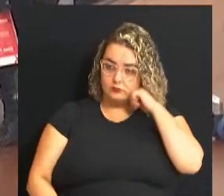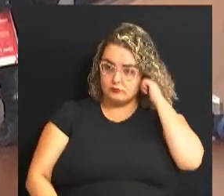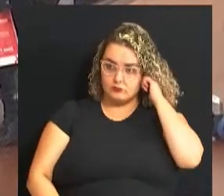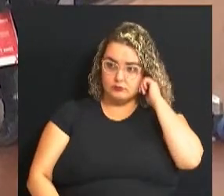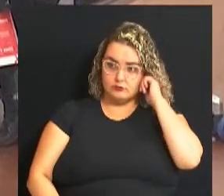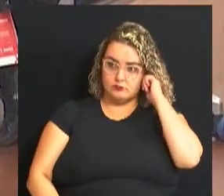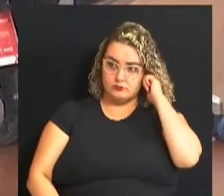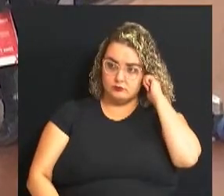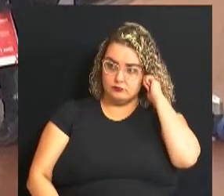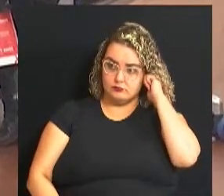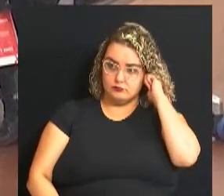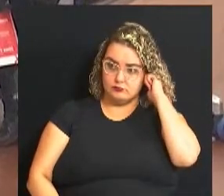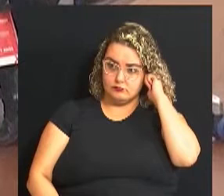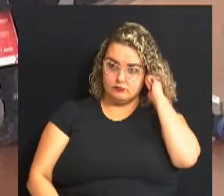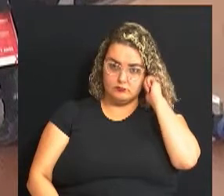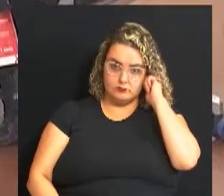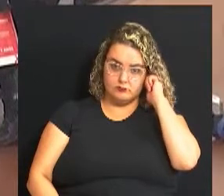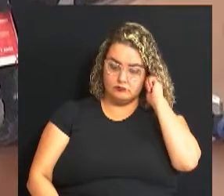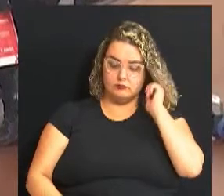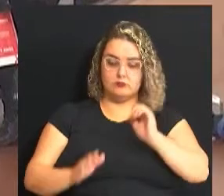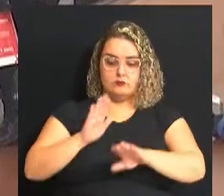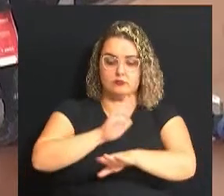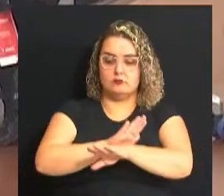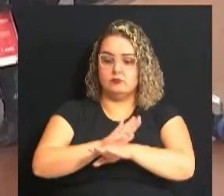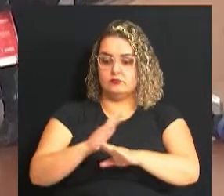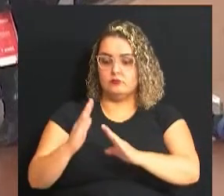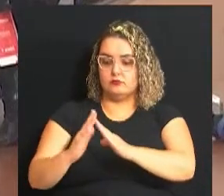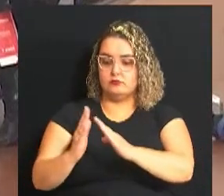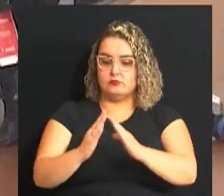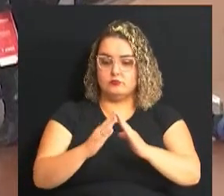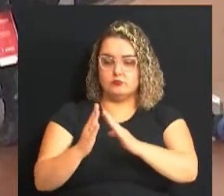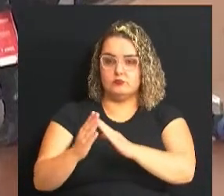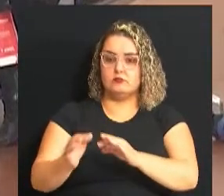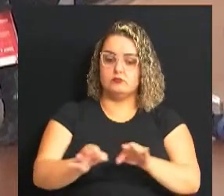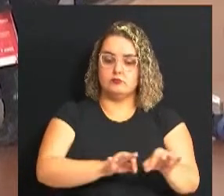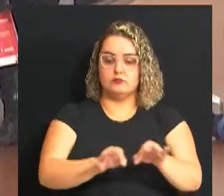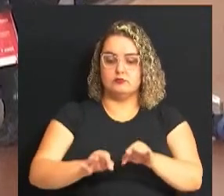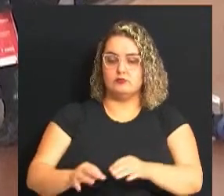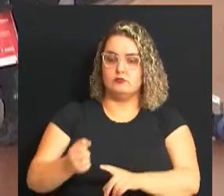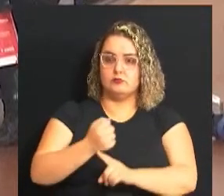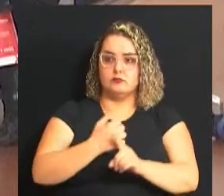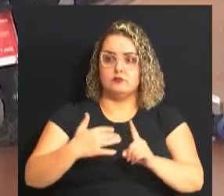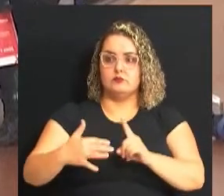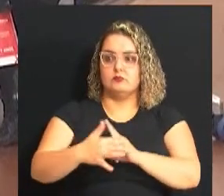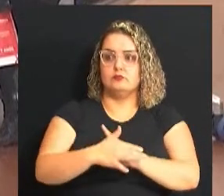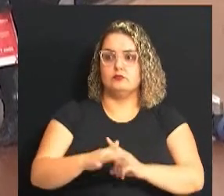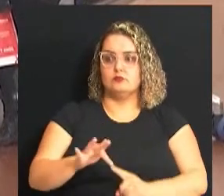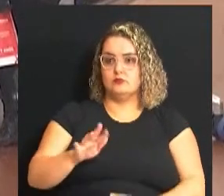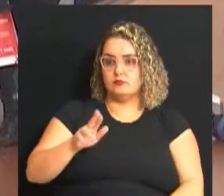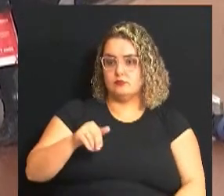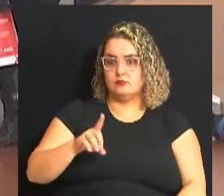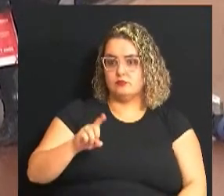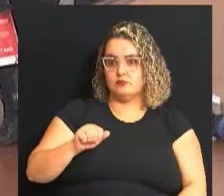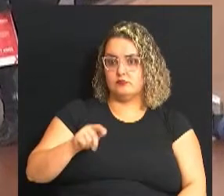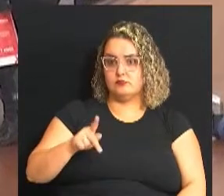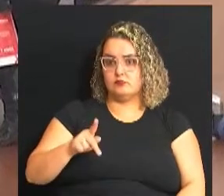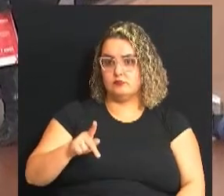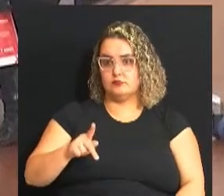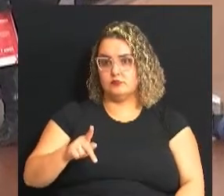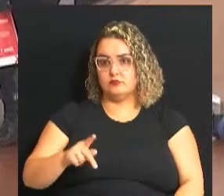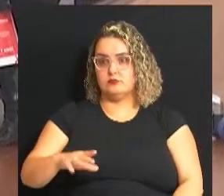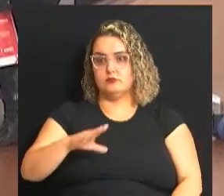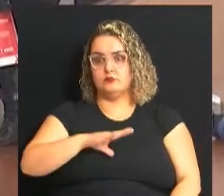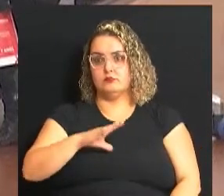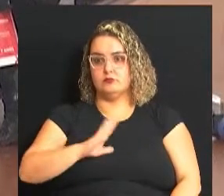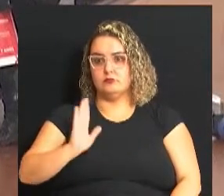tanto para atendimento do auxílio moradia, para atendimento nos programas sociais, atendimento do Fundap. Então, o município ele já